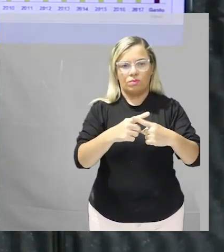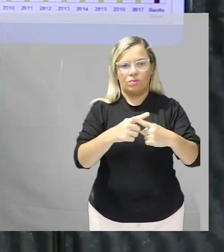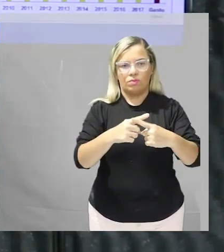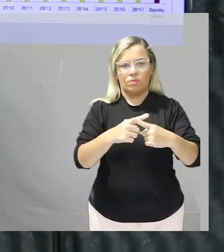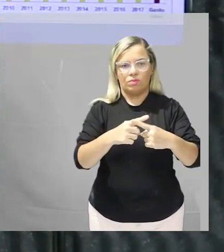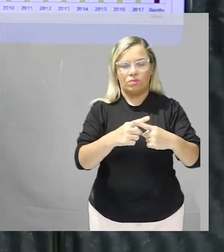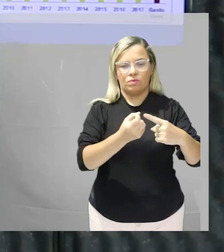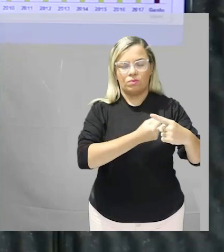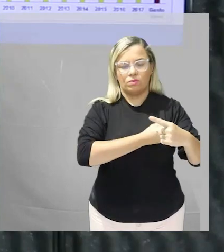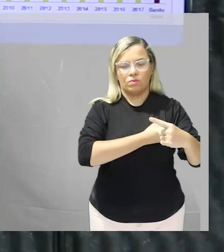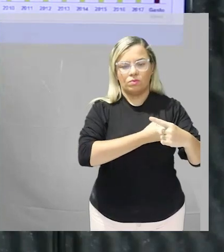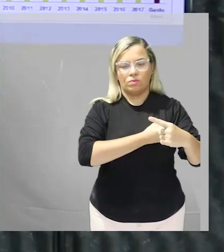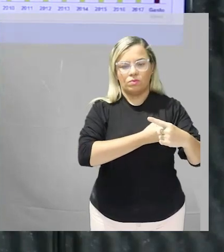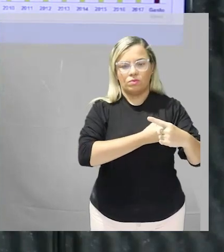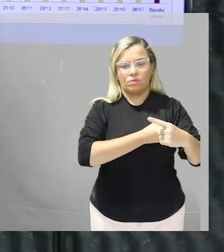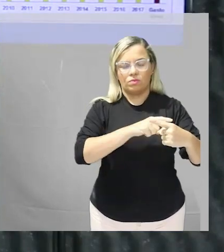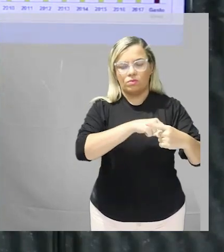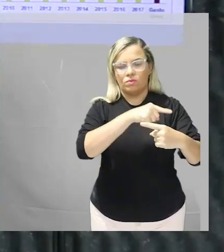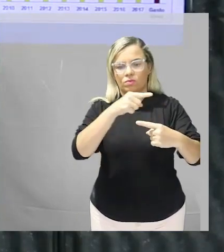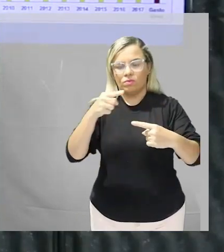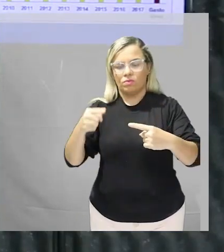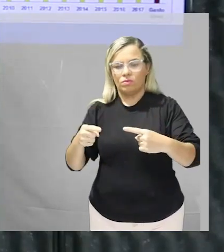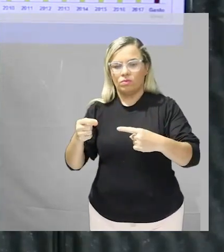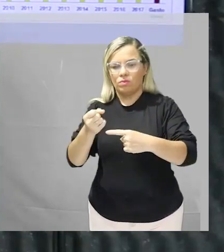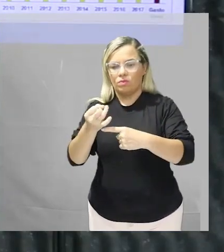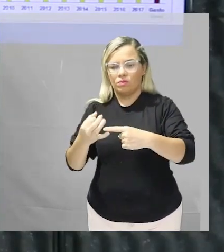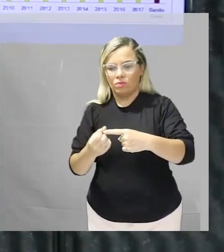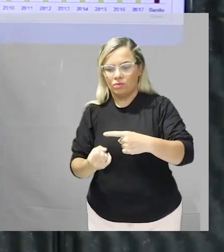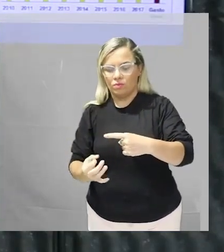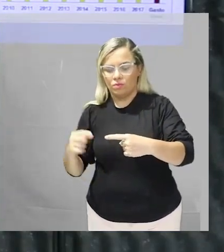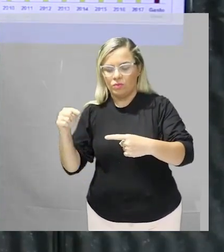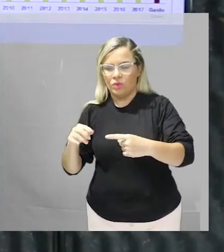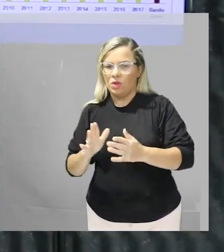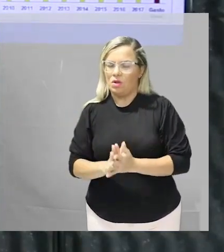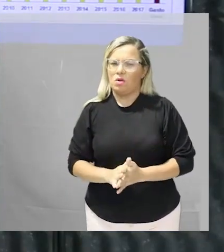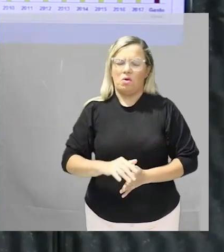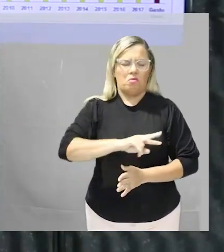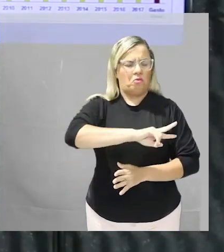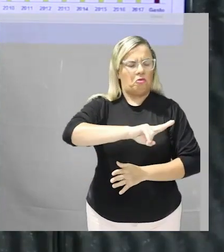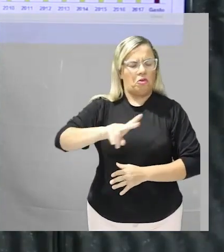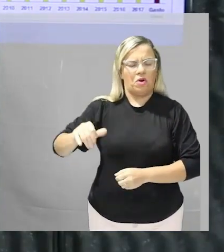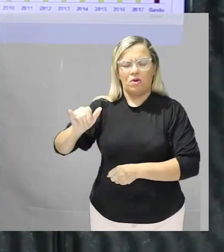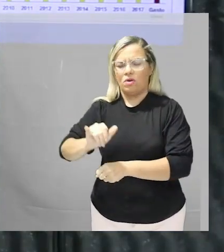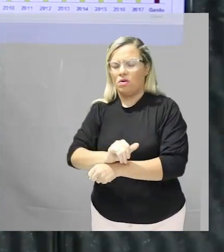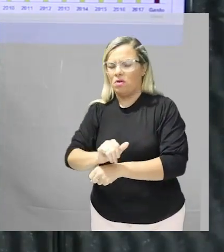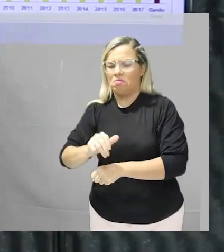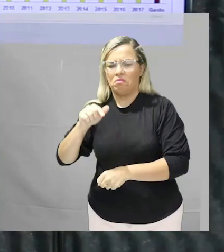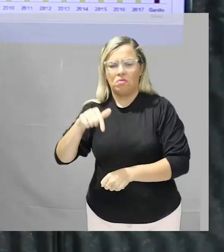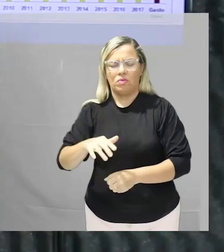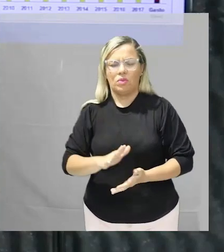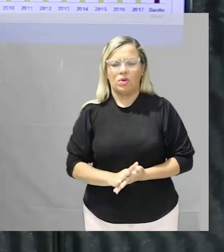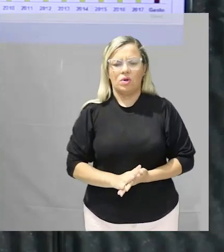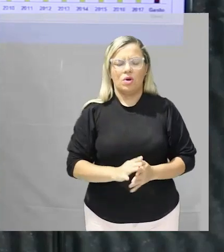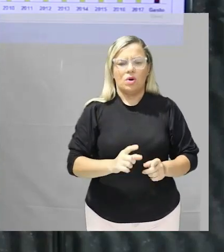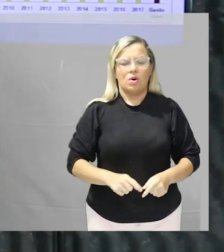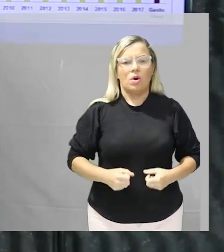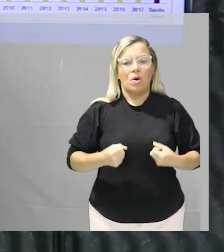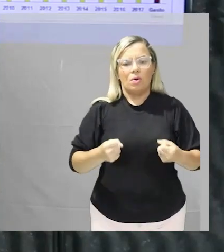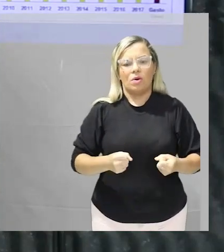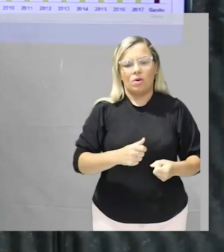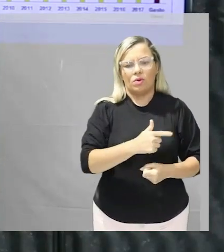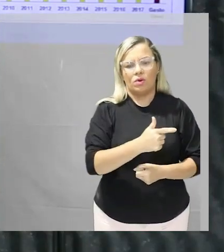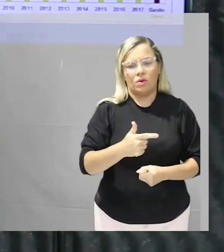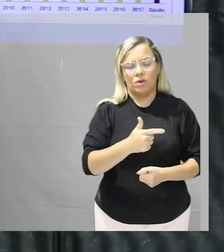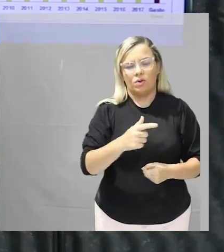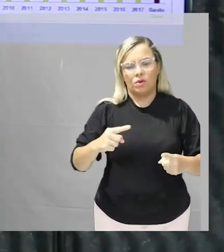um número por uma fração eu tenho várias estratégias de cálculo eu posso fazer a multiplicação do 22 pelo 32